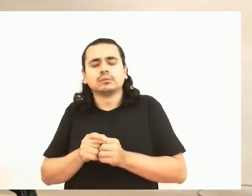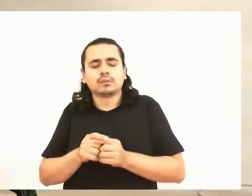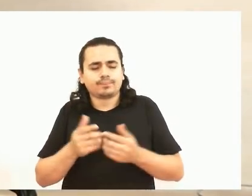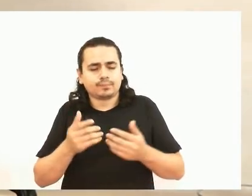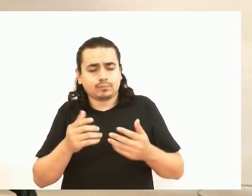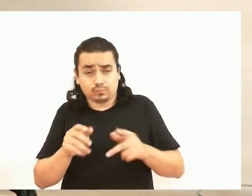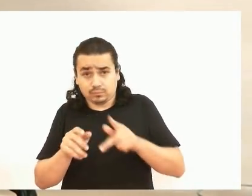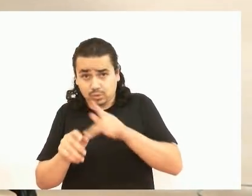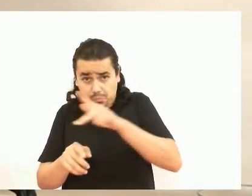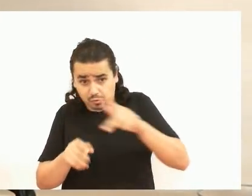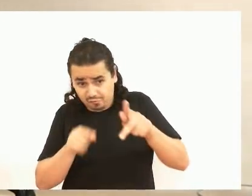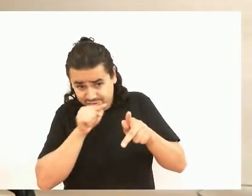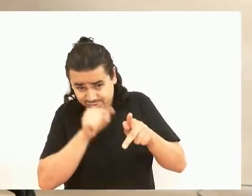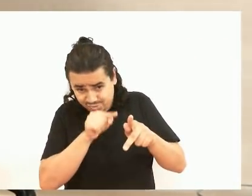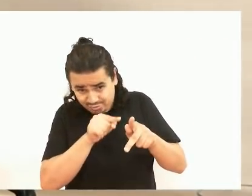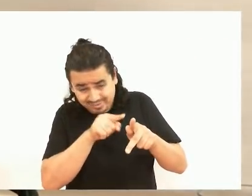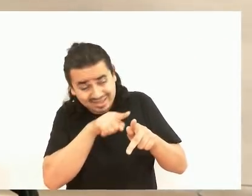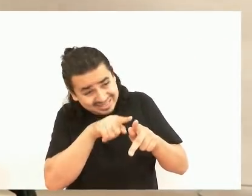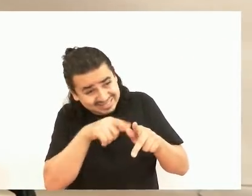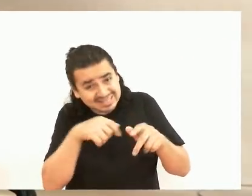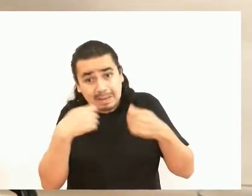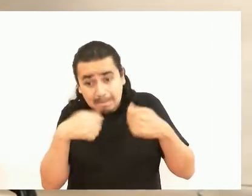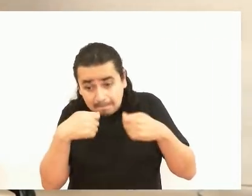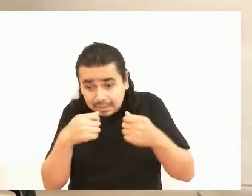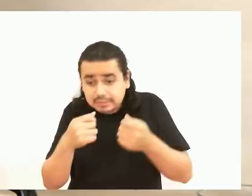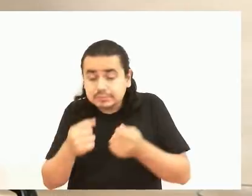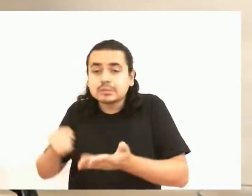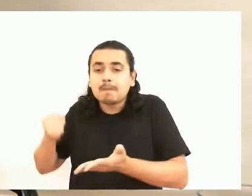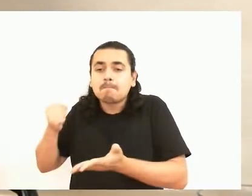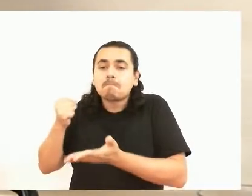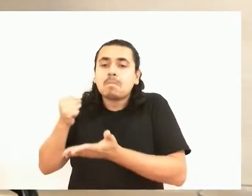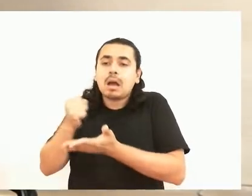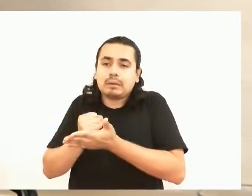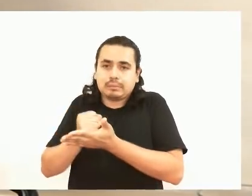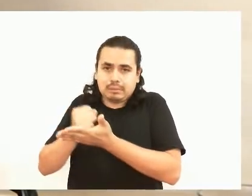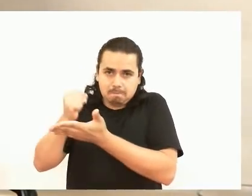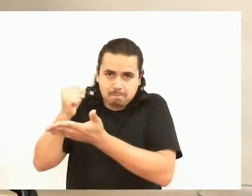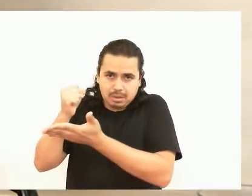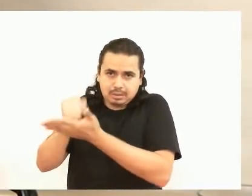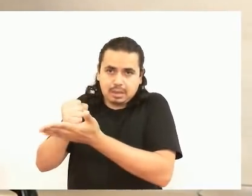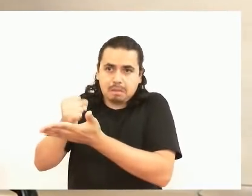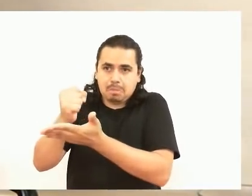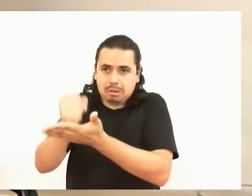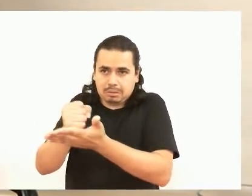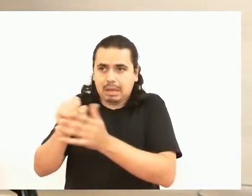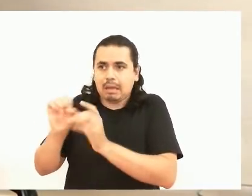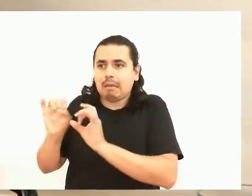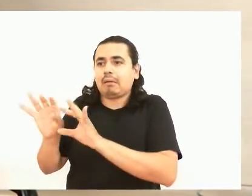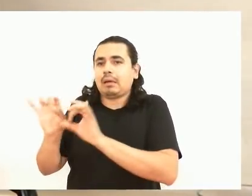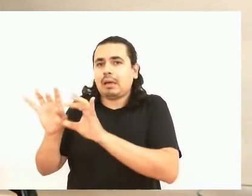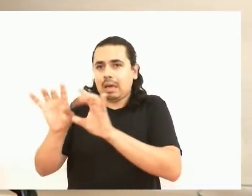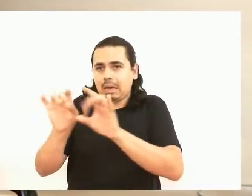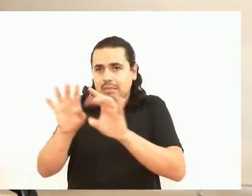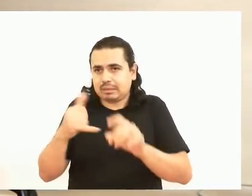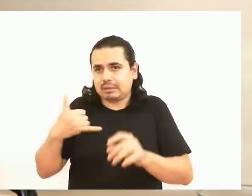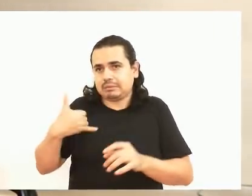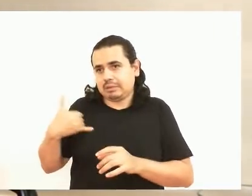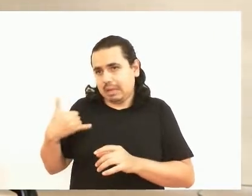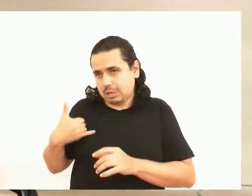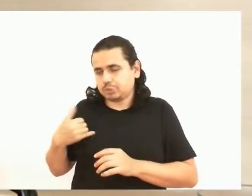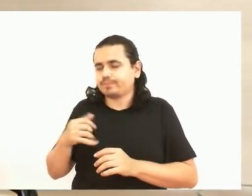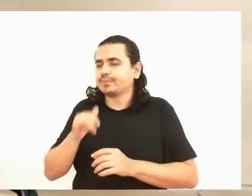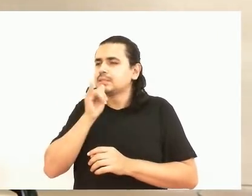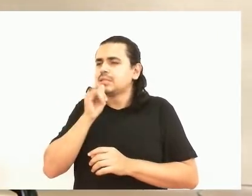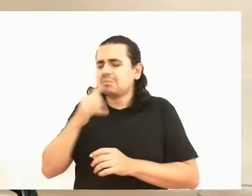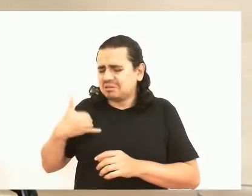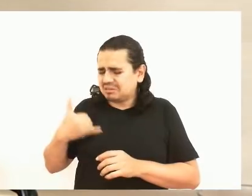uma necessidade de carimbar muito a cada faixa etária por exemplo então a